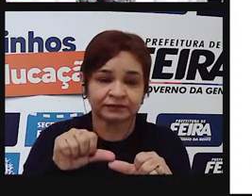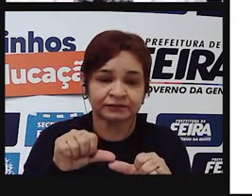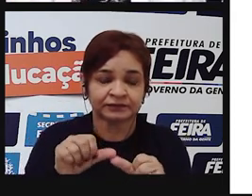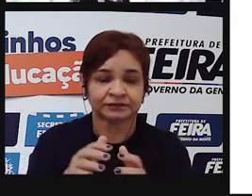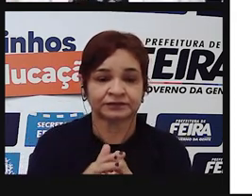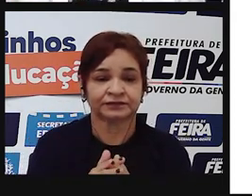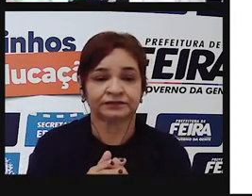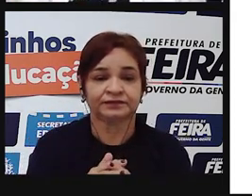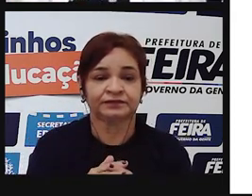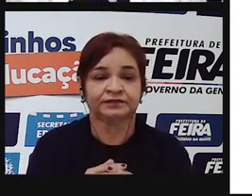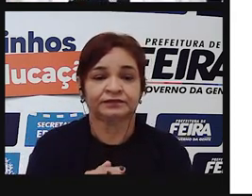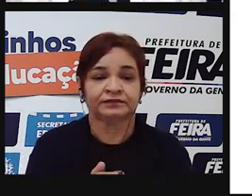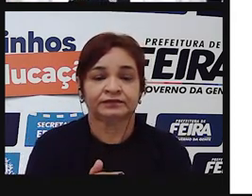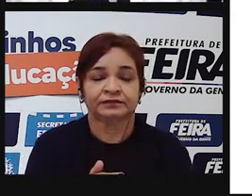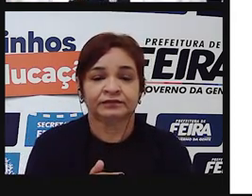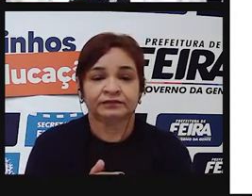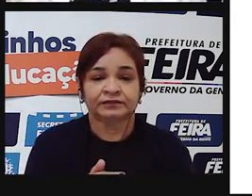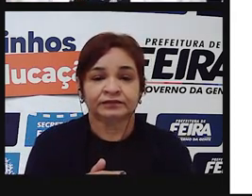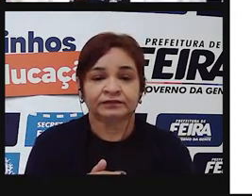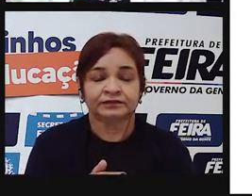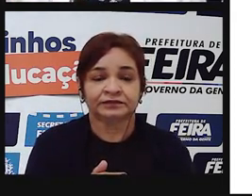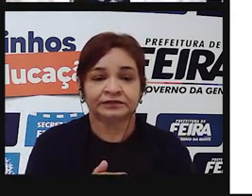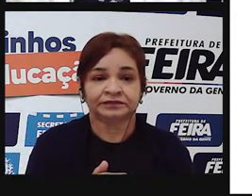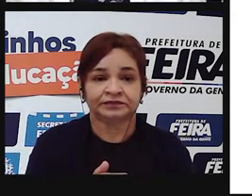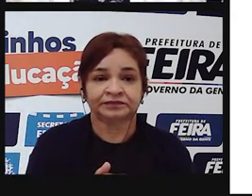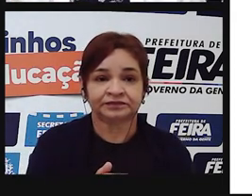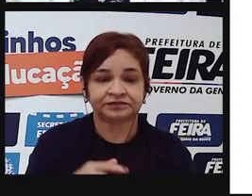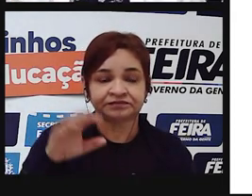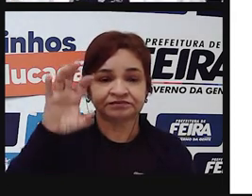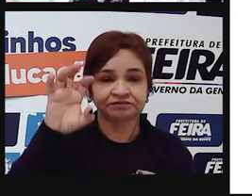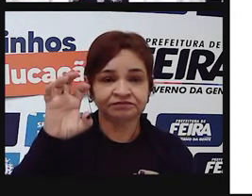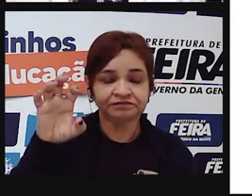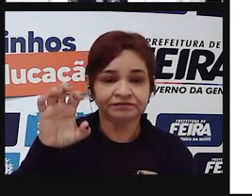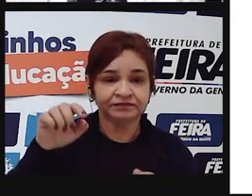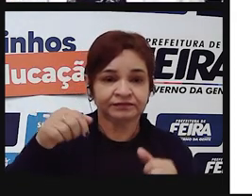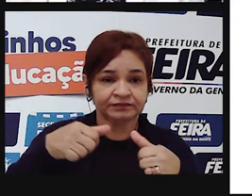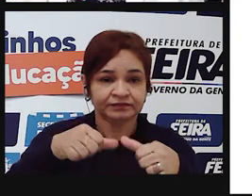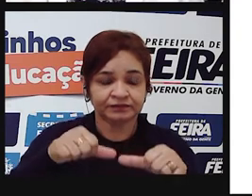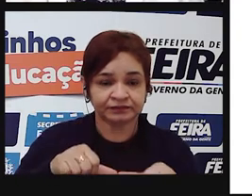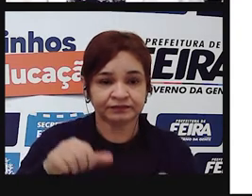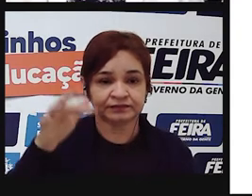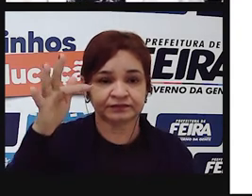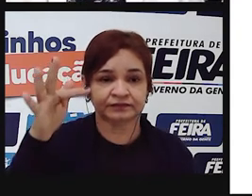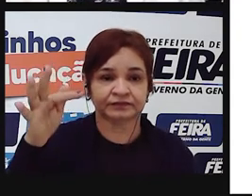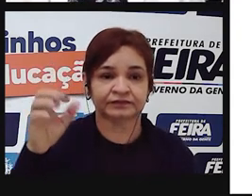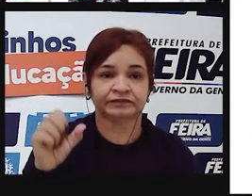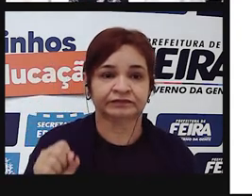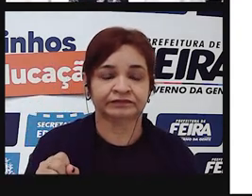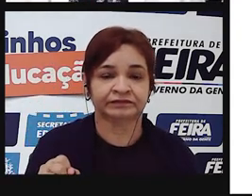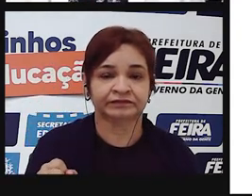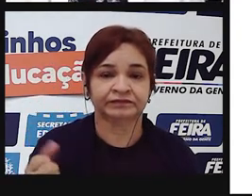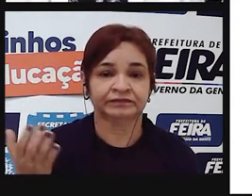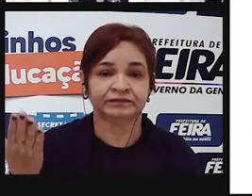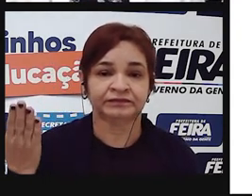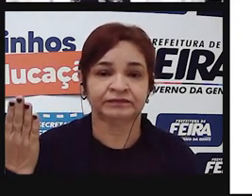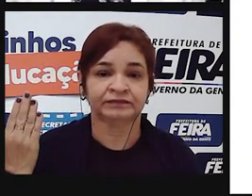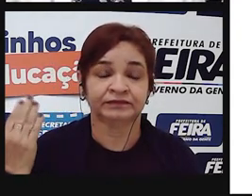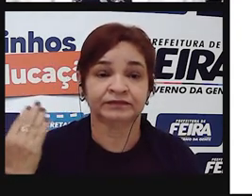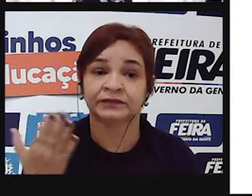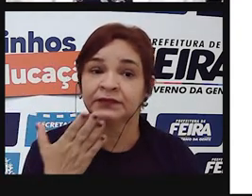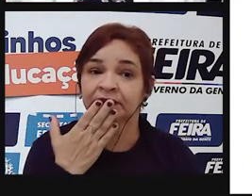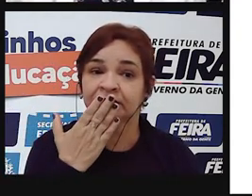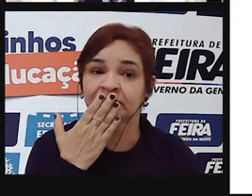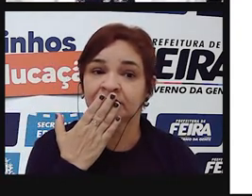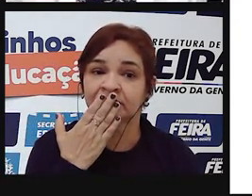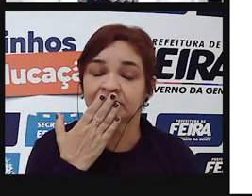território. A região que hoje abriga a cidade de Feira de Santana já foi habitada por